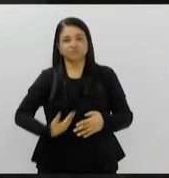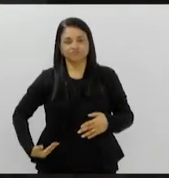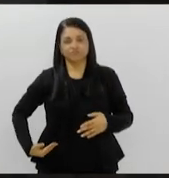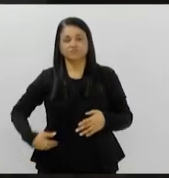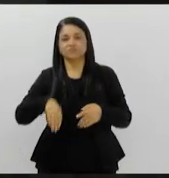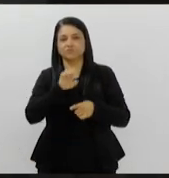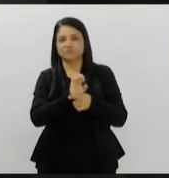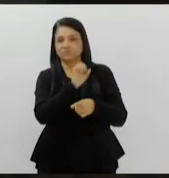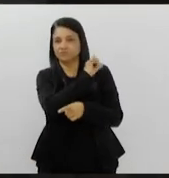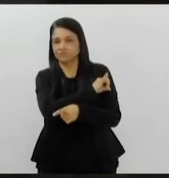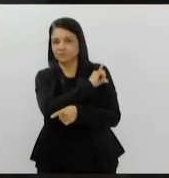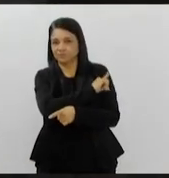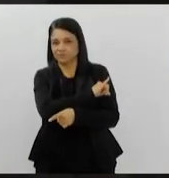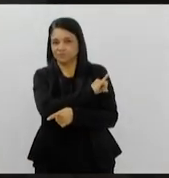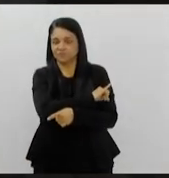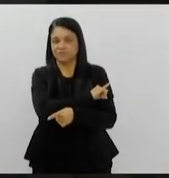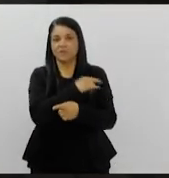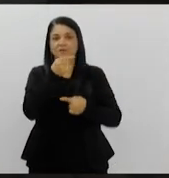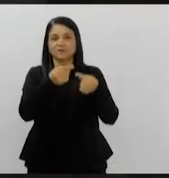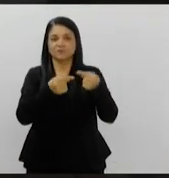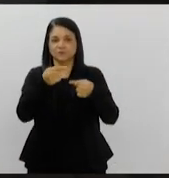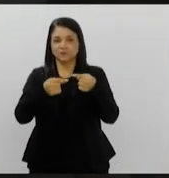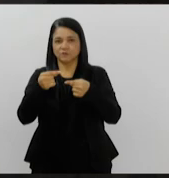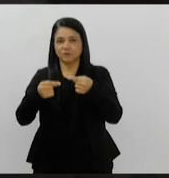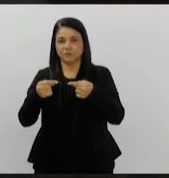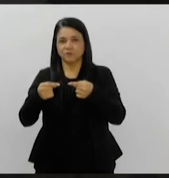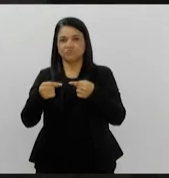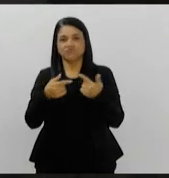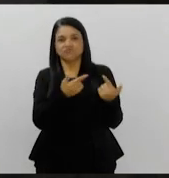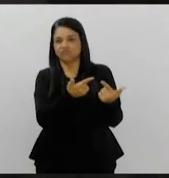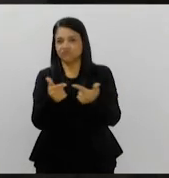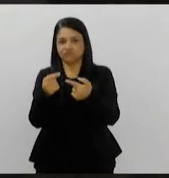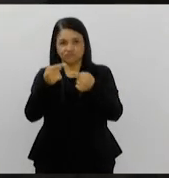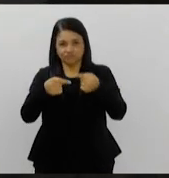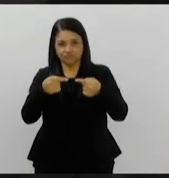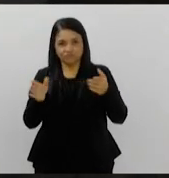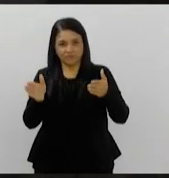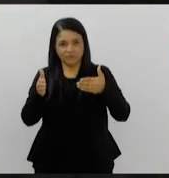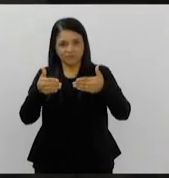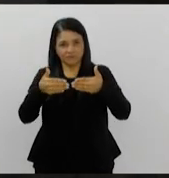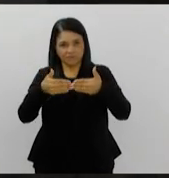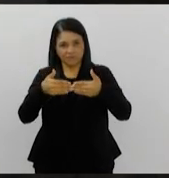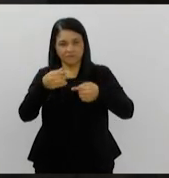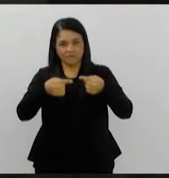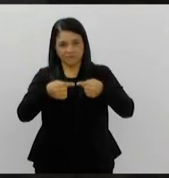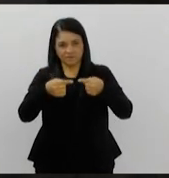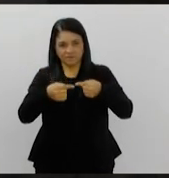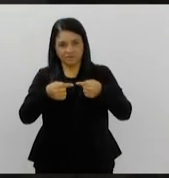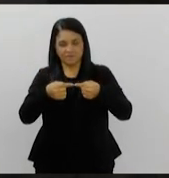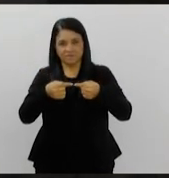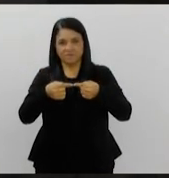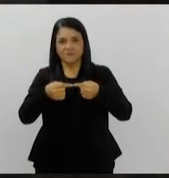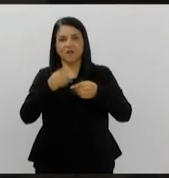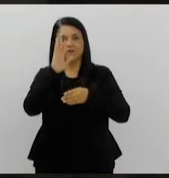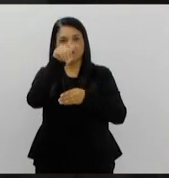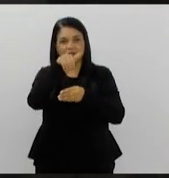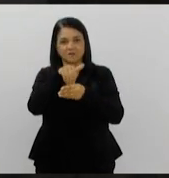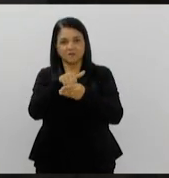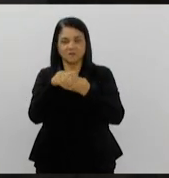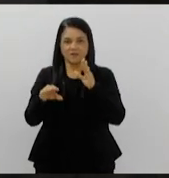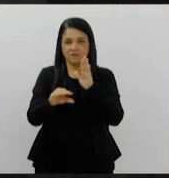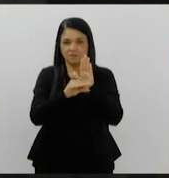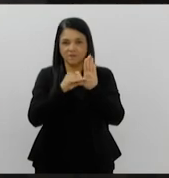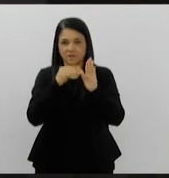Rio de Janeiro. Em discussão, não havendo quem queira discutir, encerrada a discussão. Em votação, emenda